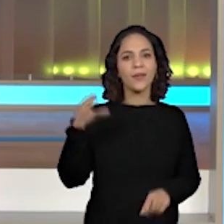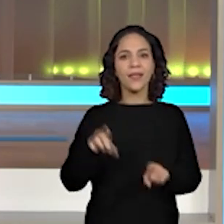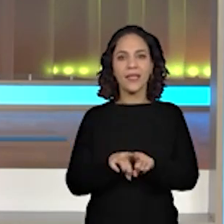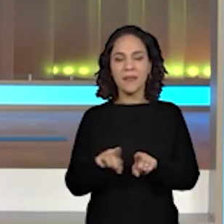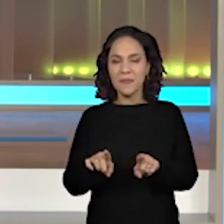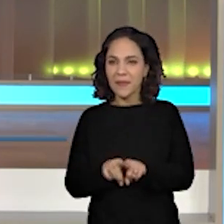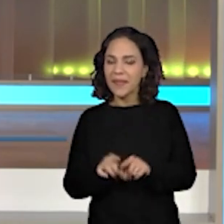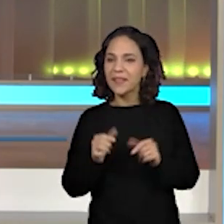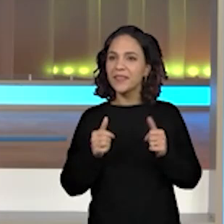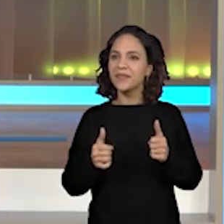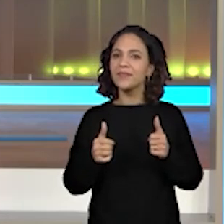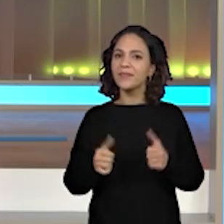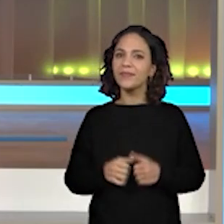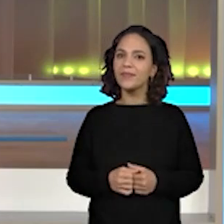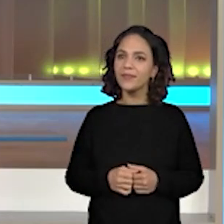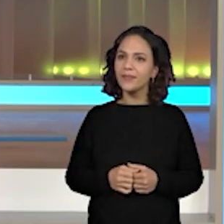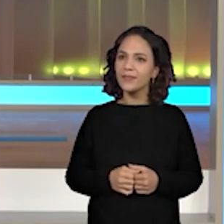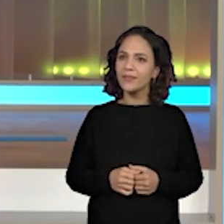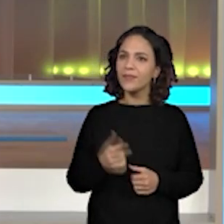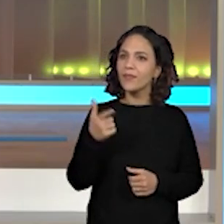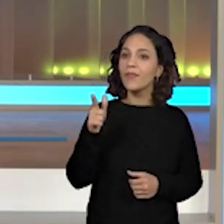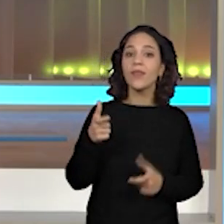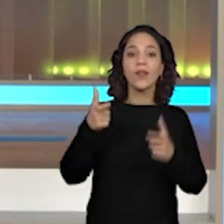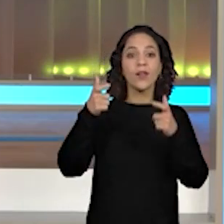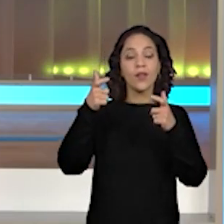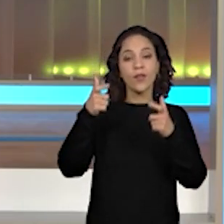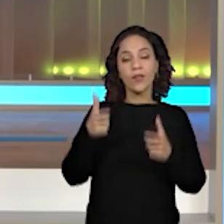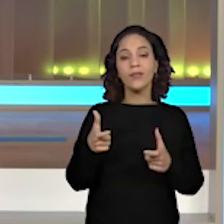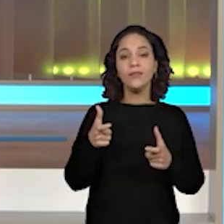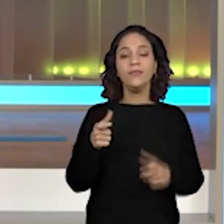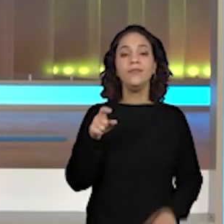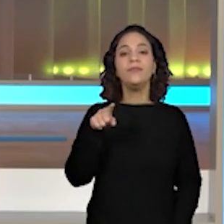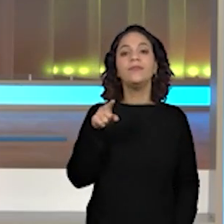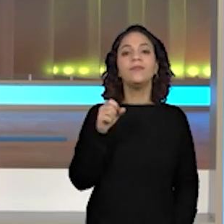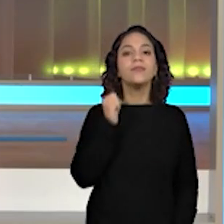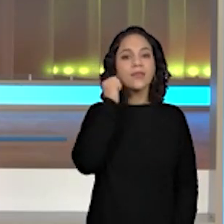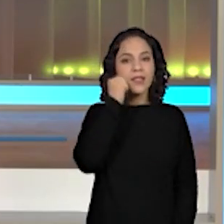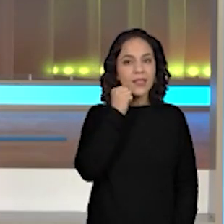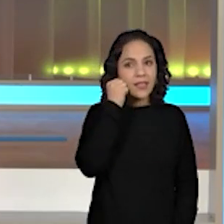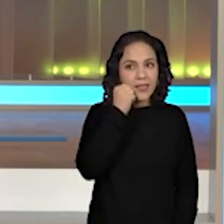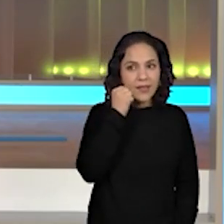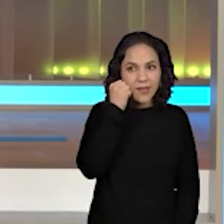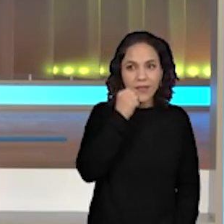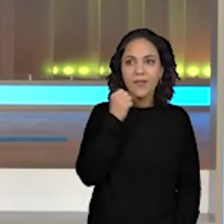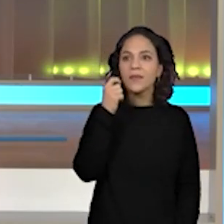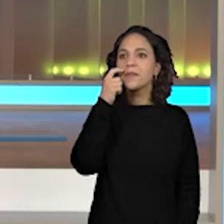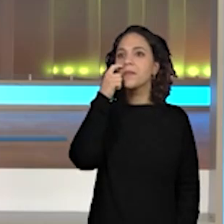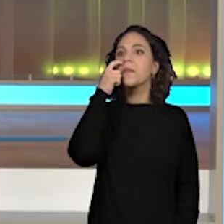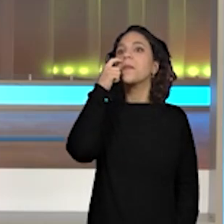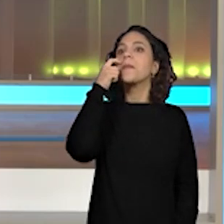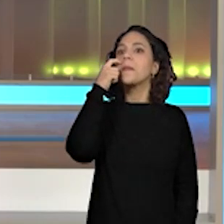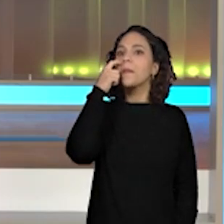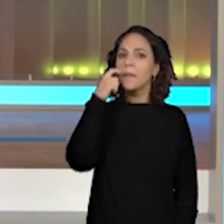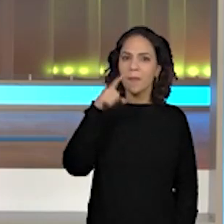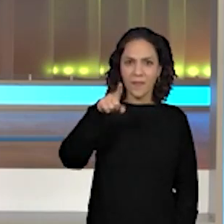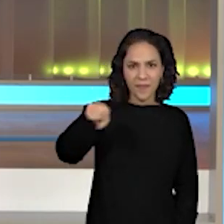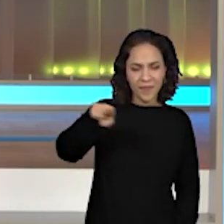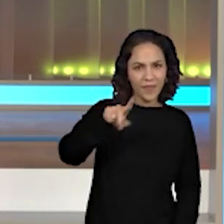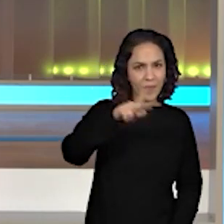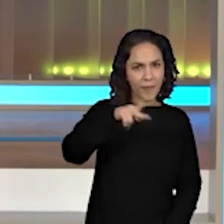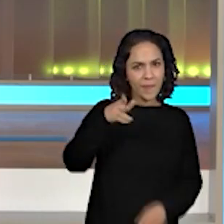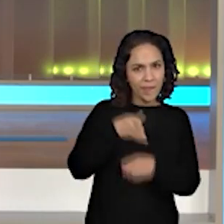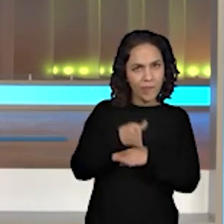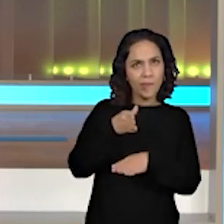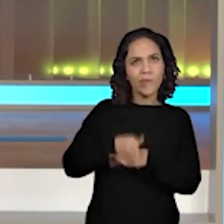Carapicuíba. Rigolim, de Salto, com a professora Isabel. Ora, se tem algum professor que sempre participa